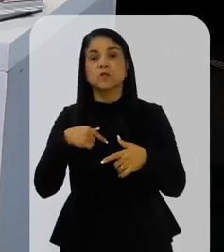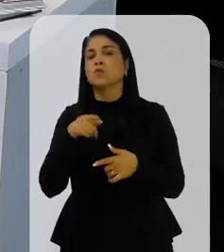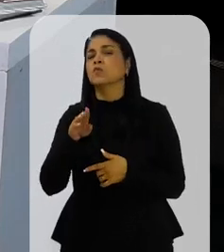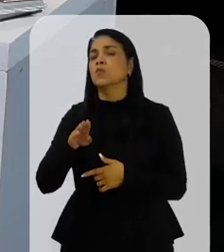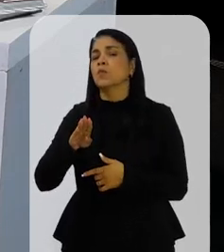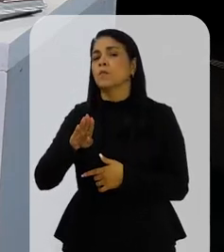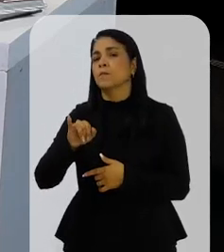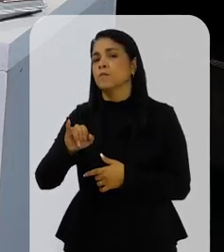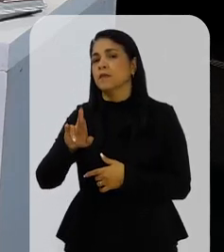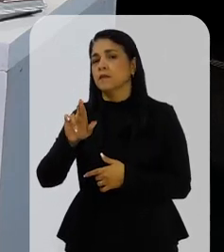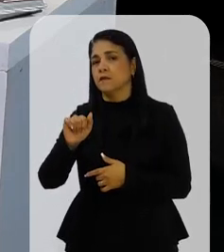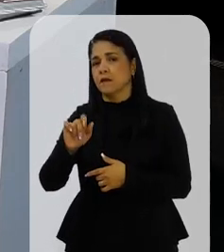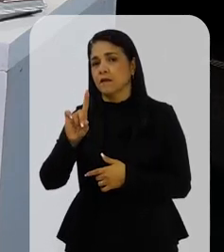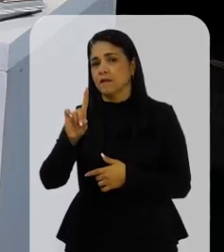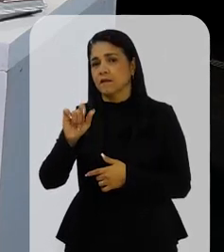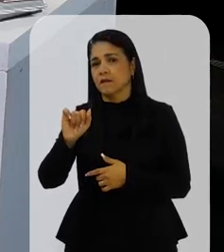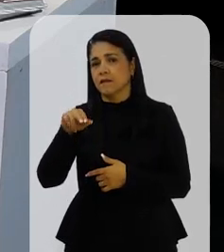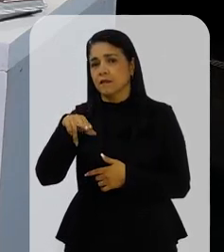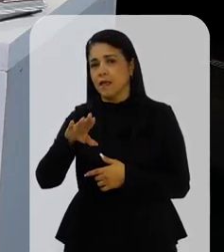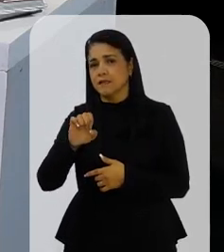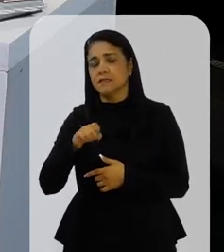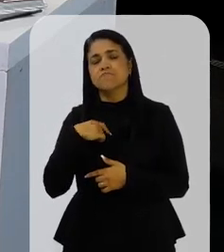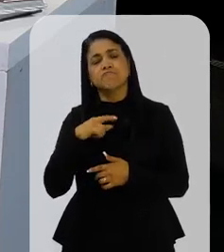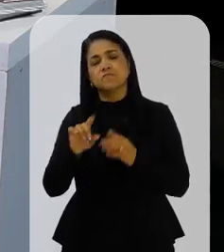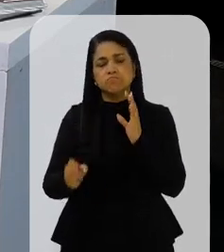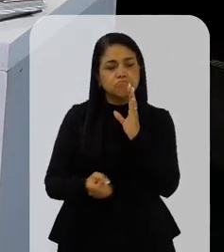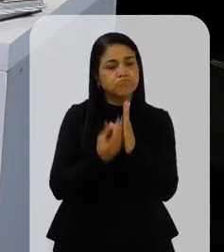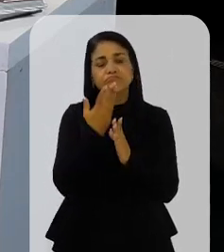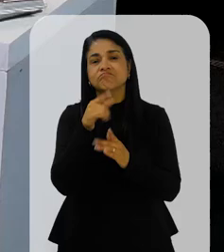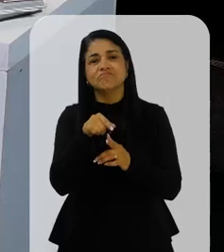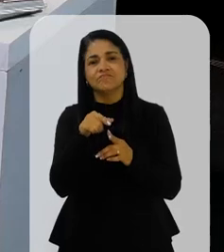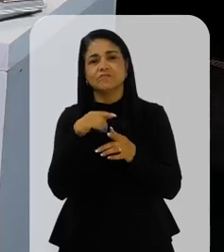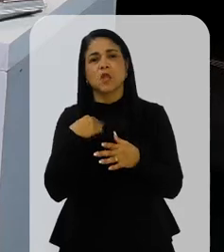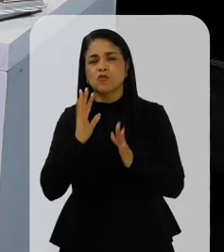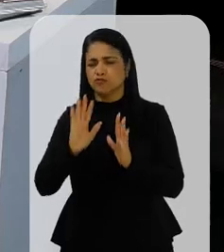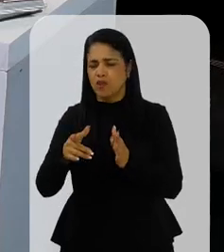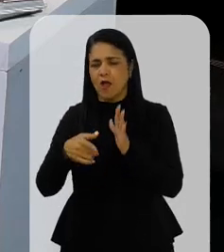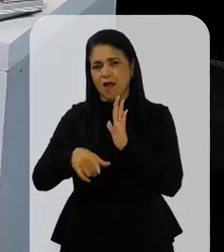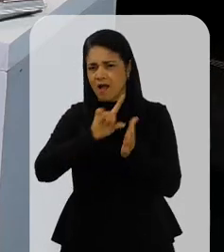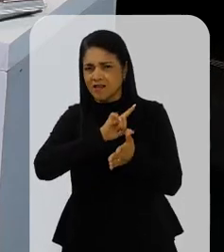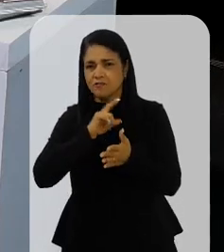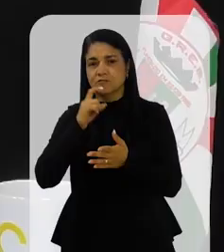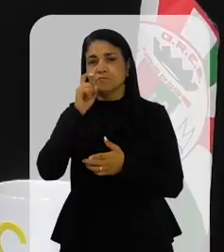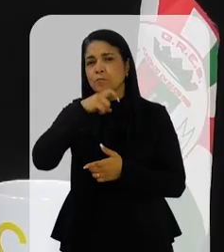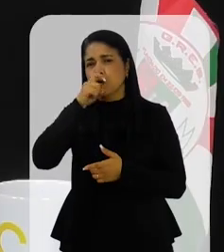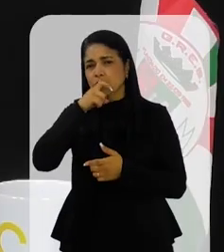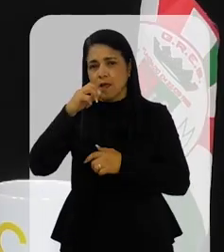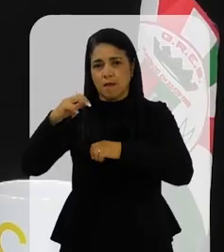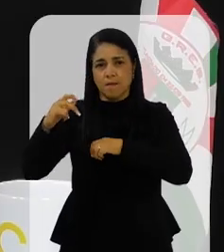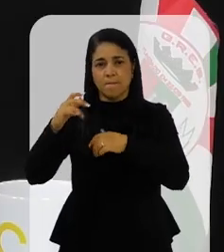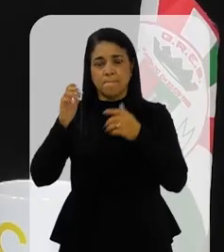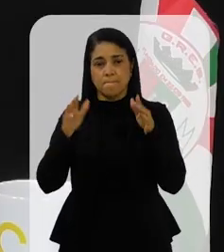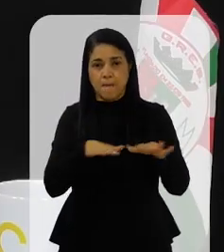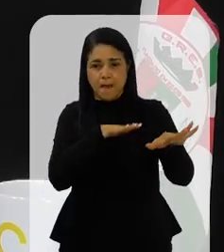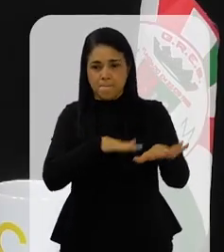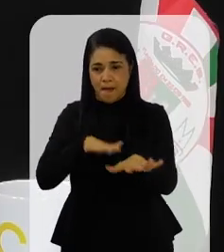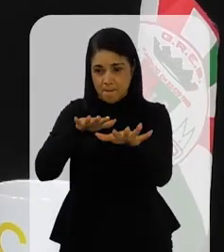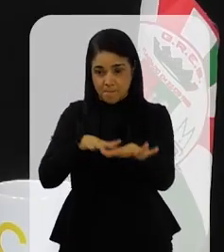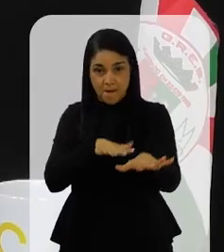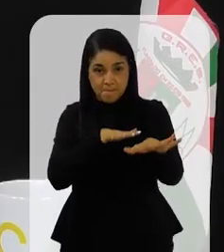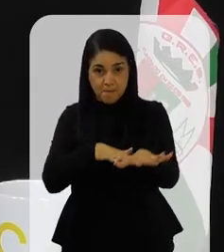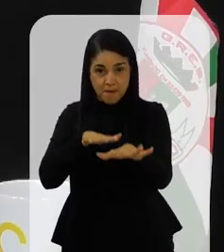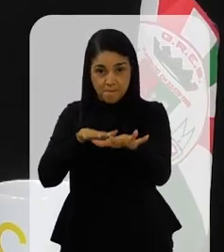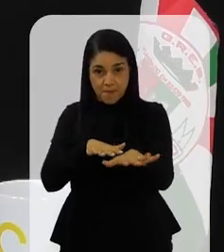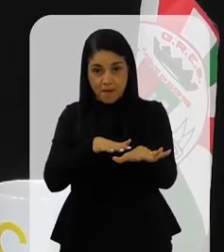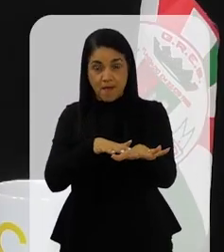Beiradense? Quando ele surge? Quando te dá o start de falar, vou fazer? É, eu já desfilava na Portela, né? Eu desfilava na